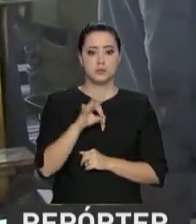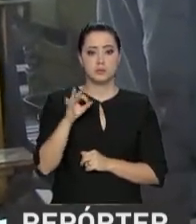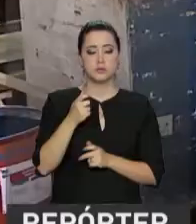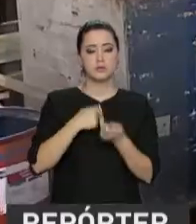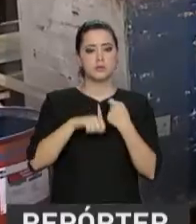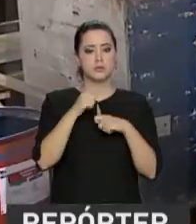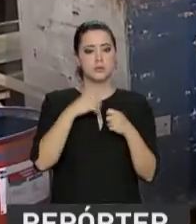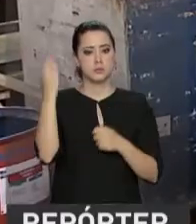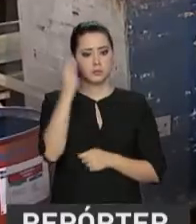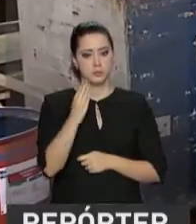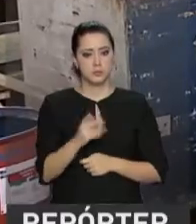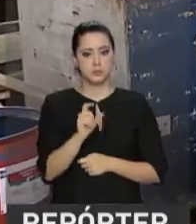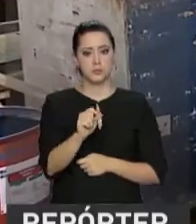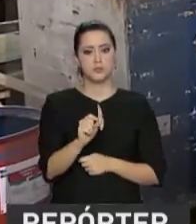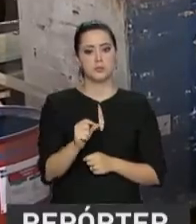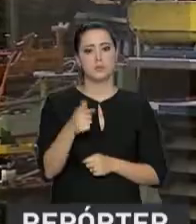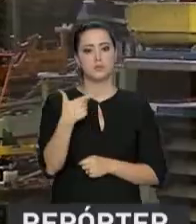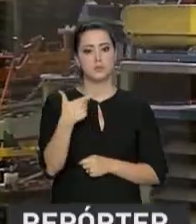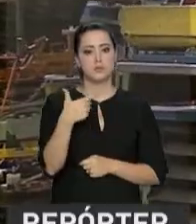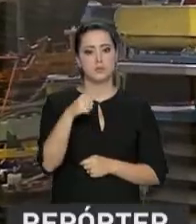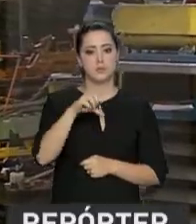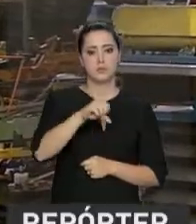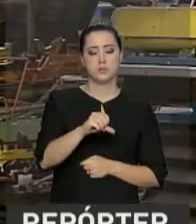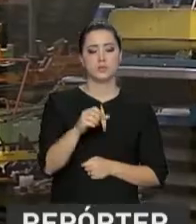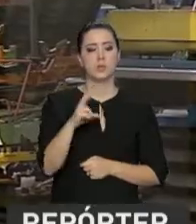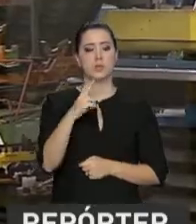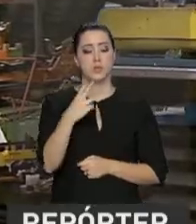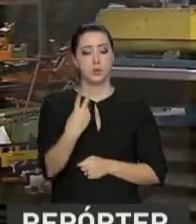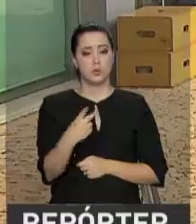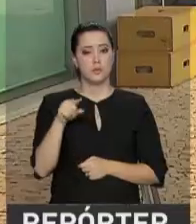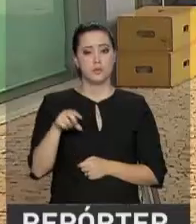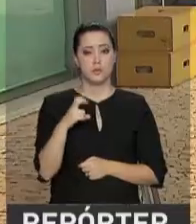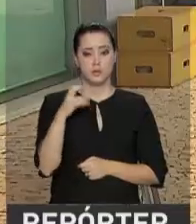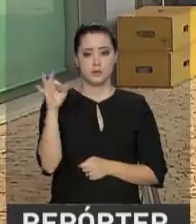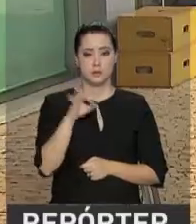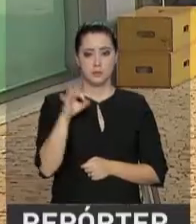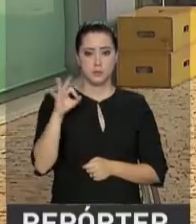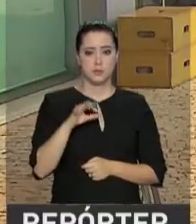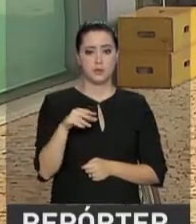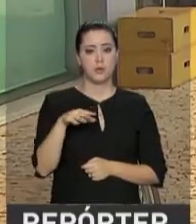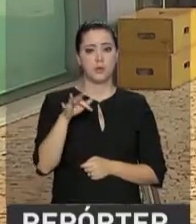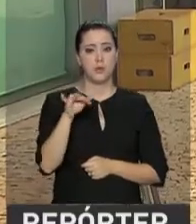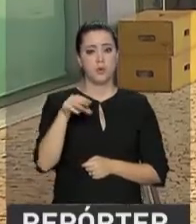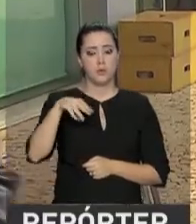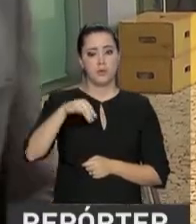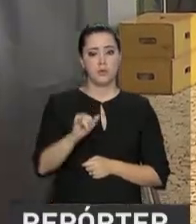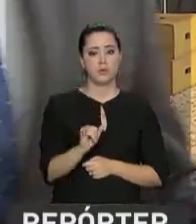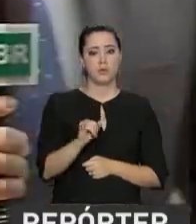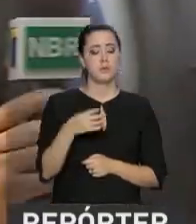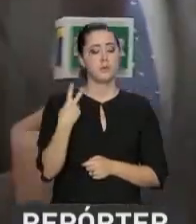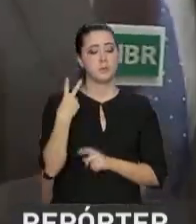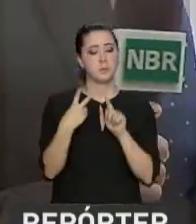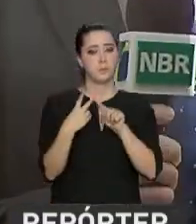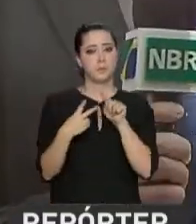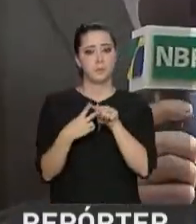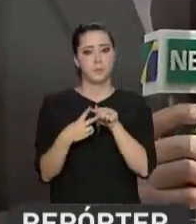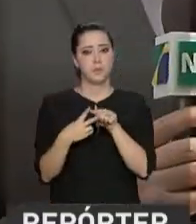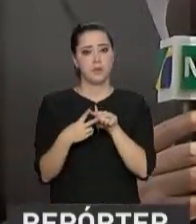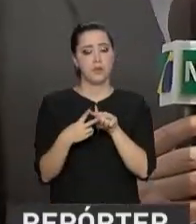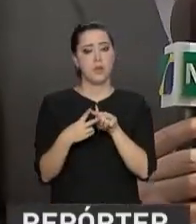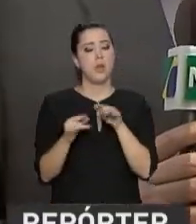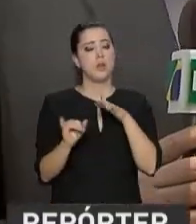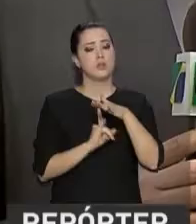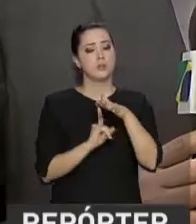economia brasileira e para 2019 de 26 por cento segundo o fmi dois motivos levaram a instituição a